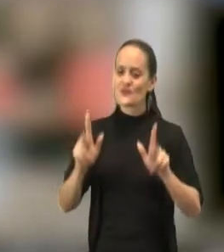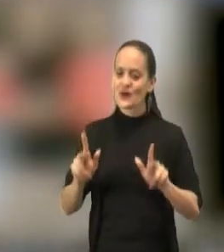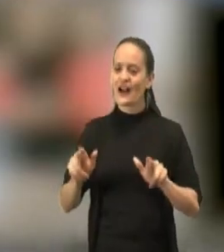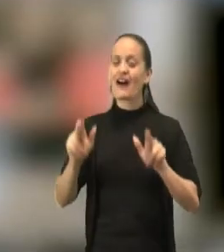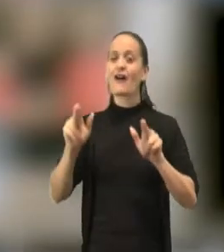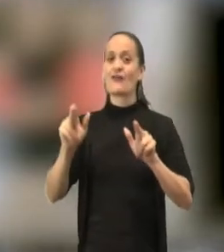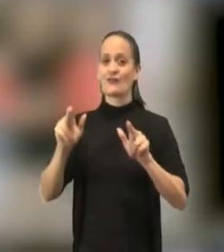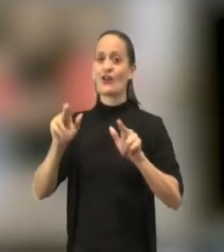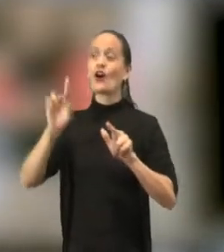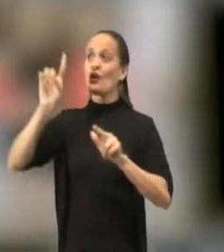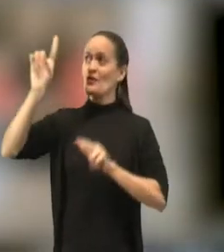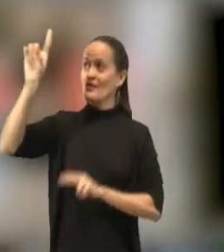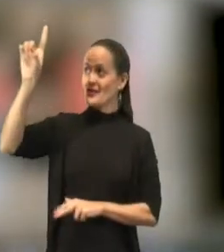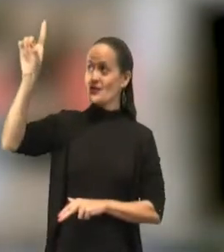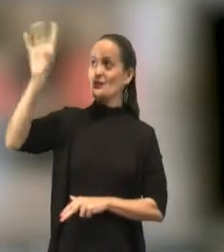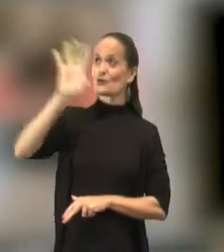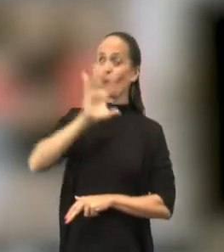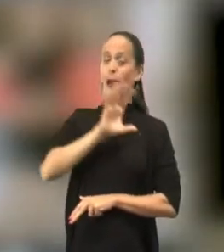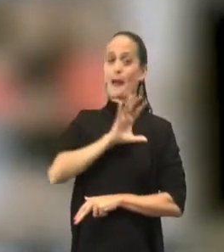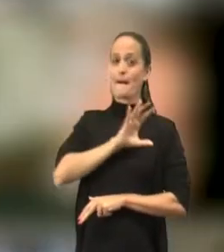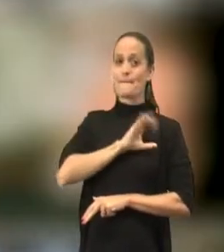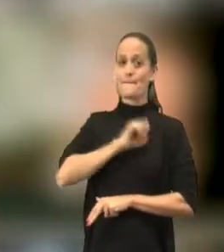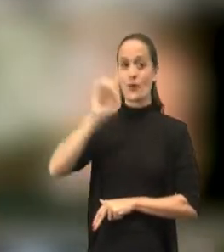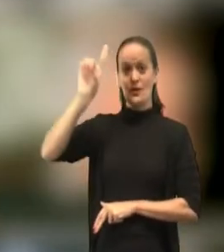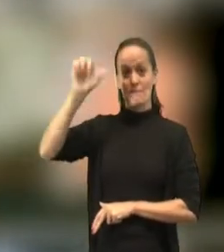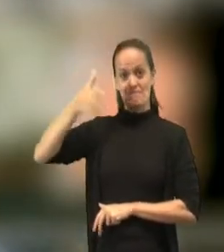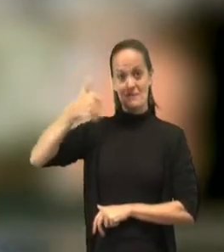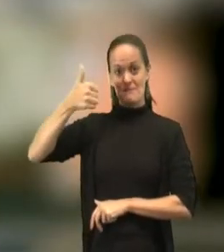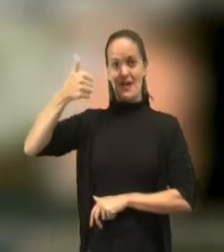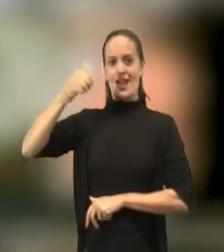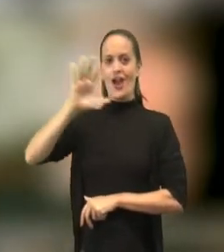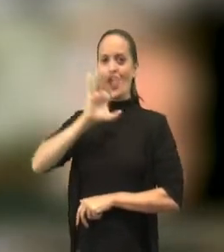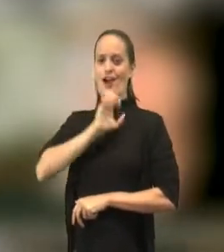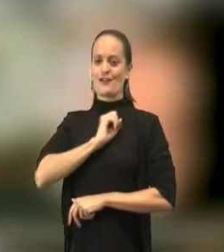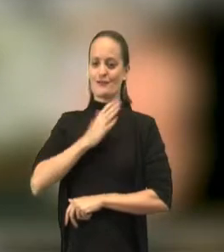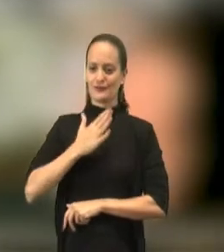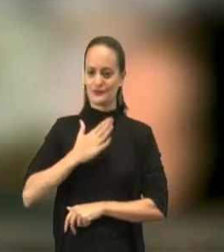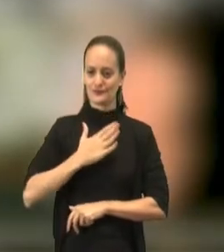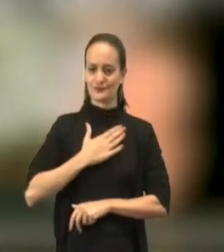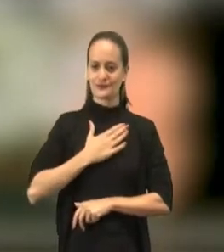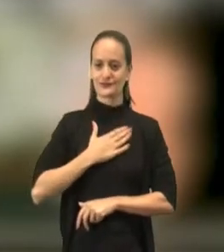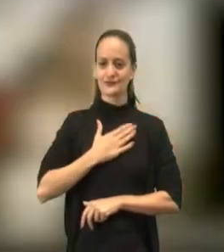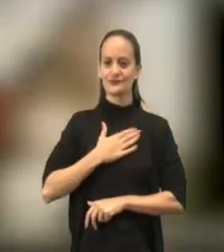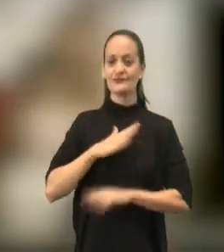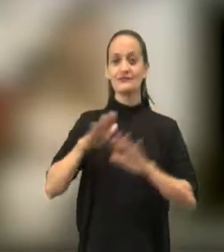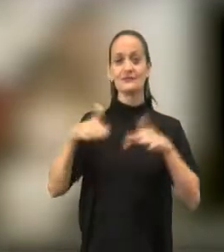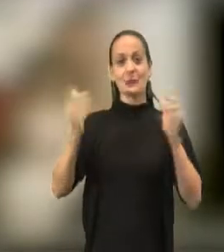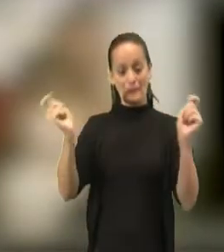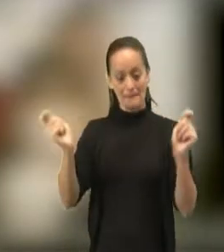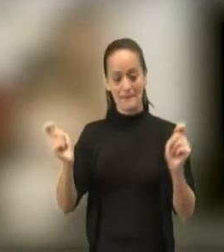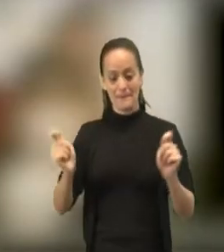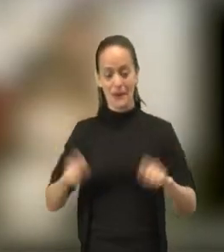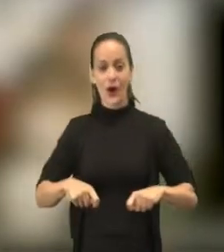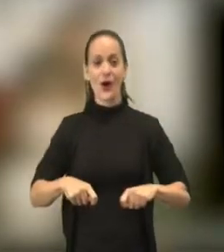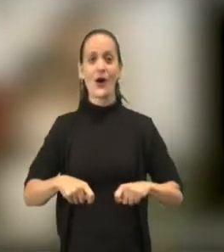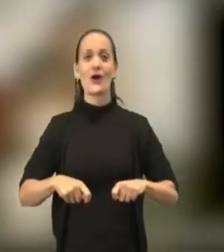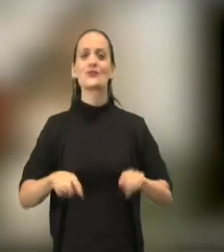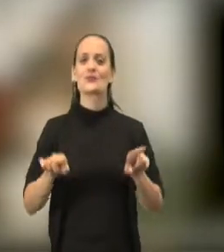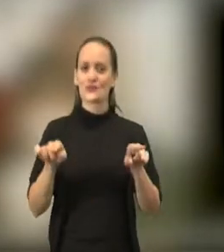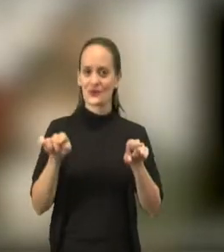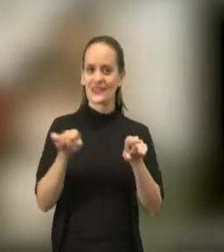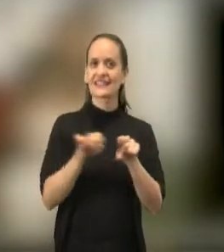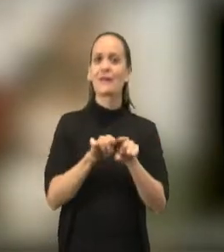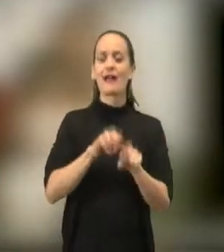amou primeiro a mim. Posso então